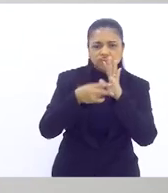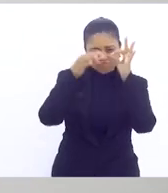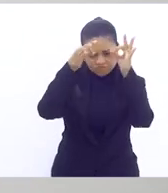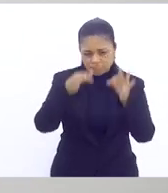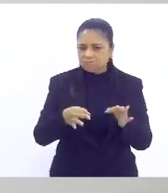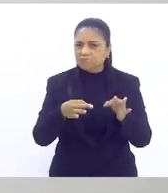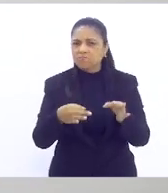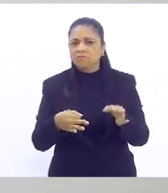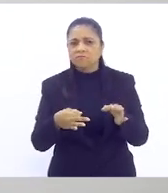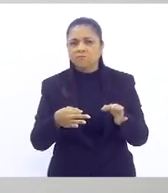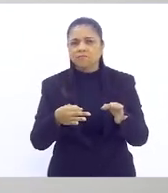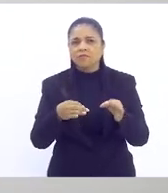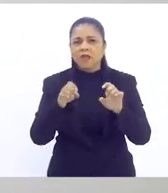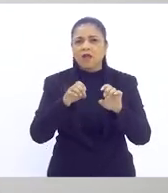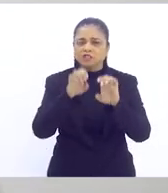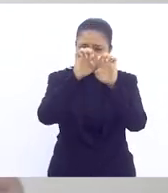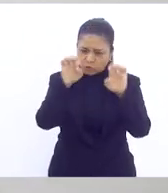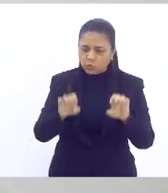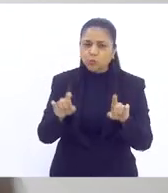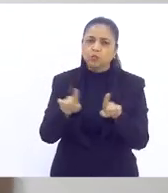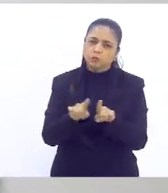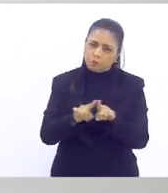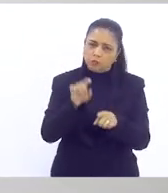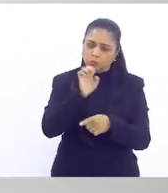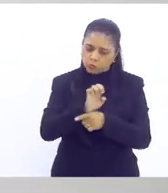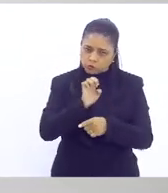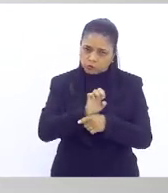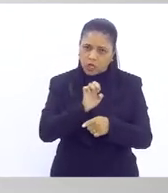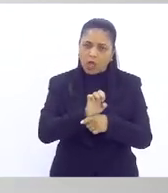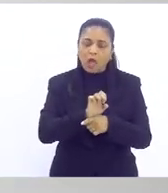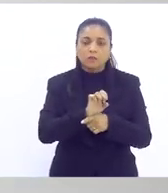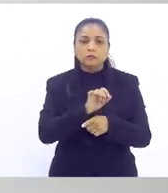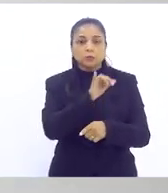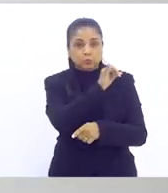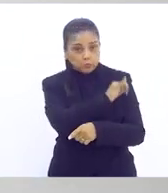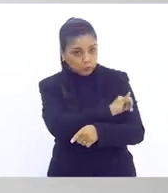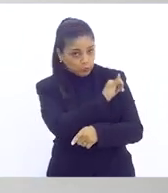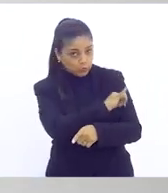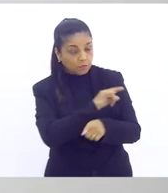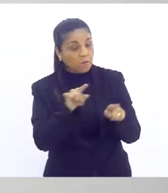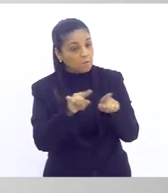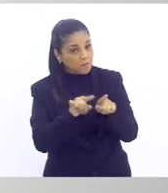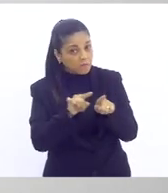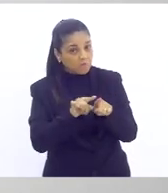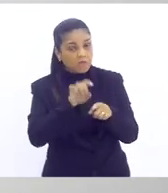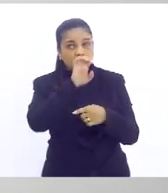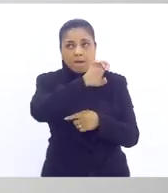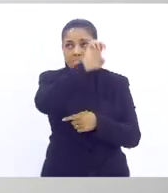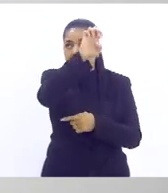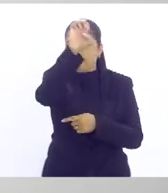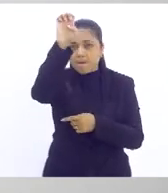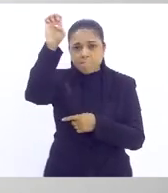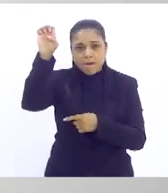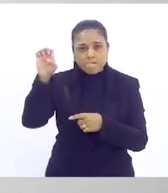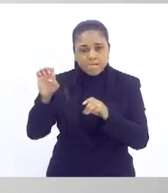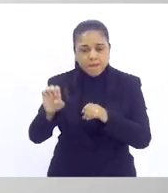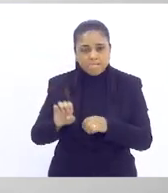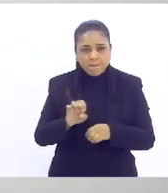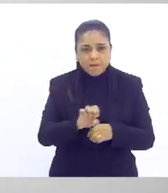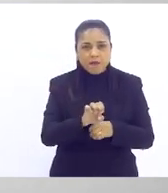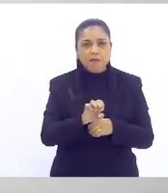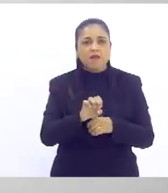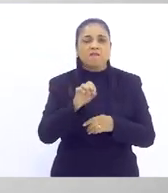particularmente as estruturas do estado não só do estado do Rio de Janeiro como também das outras estruturas as